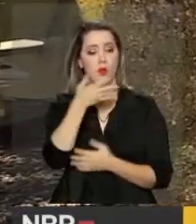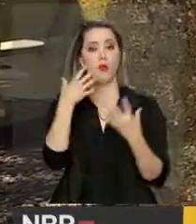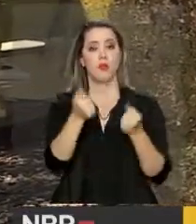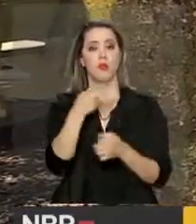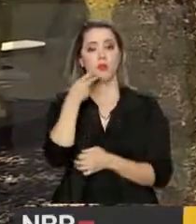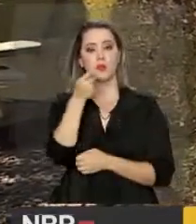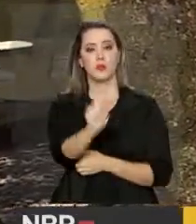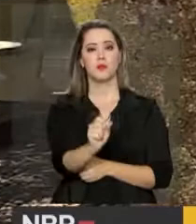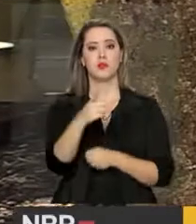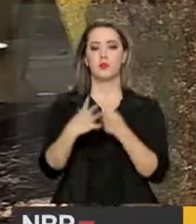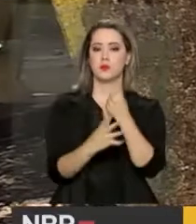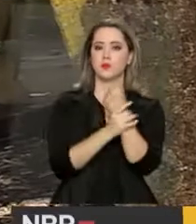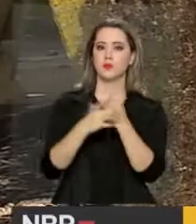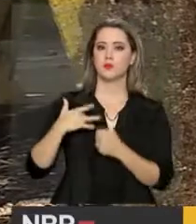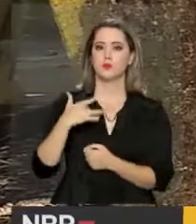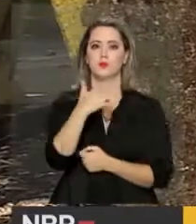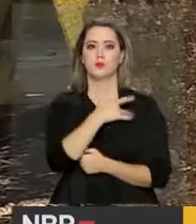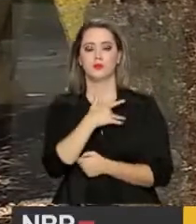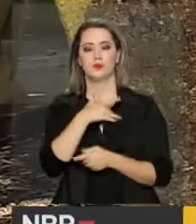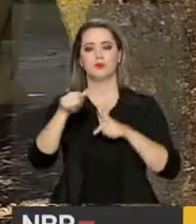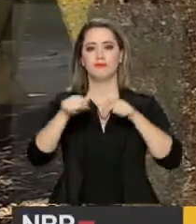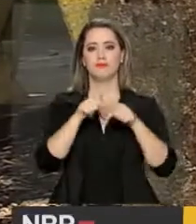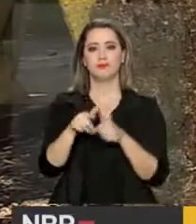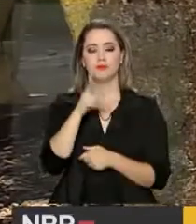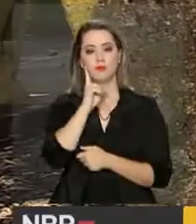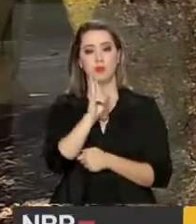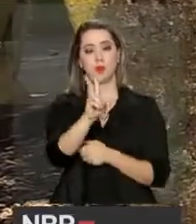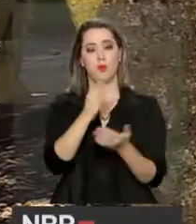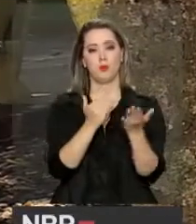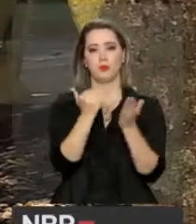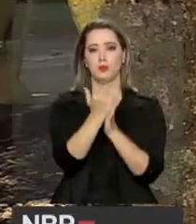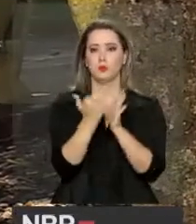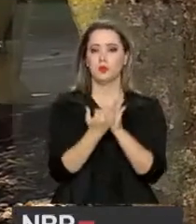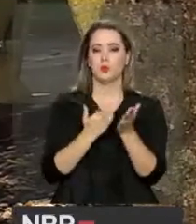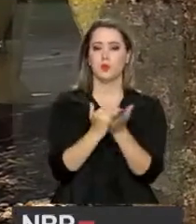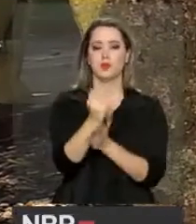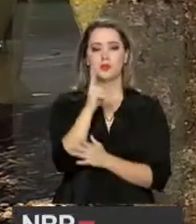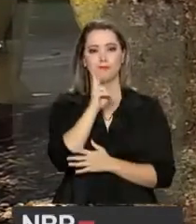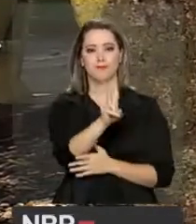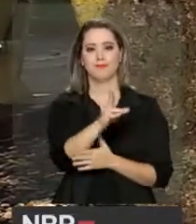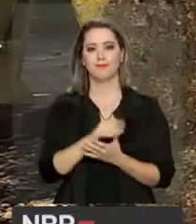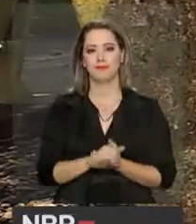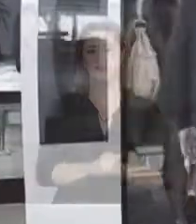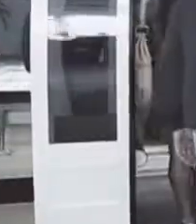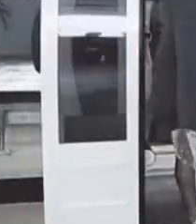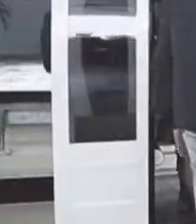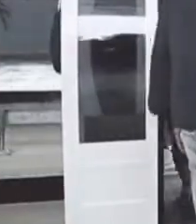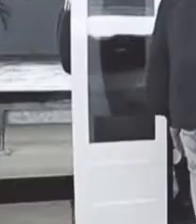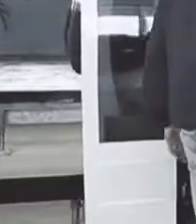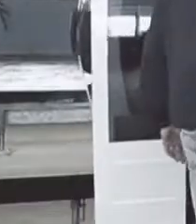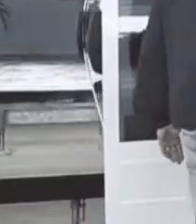vamos falar sobre segurança e saúde no trabalho. O programa está só começando, não sai daí.